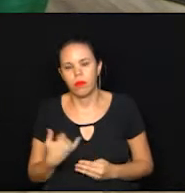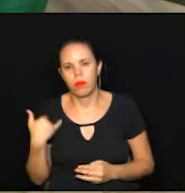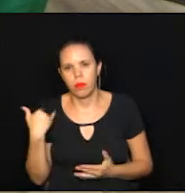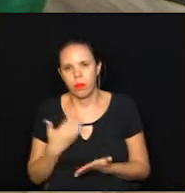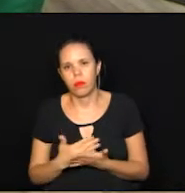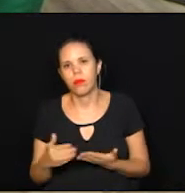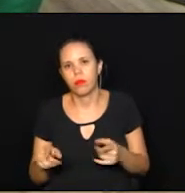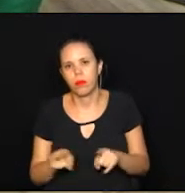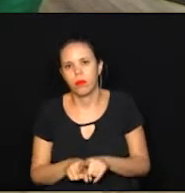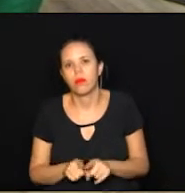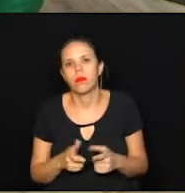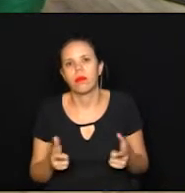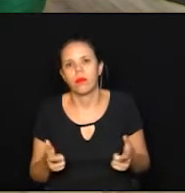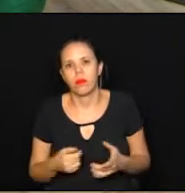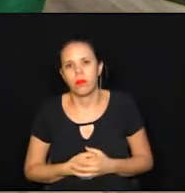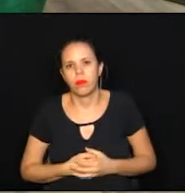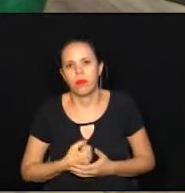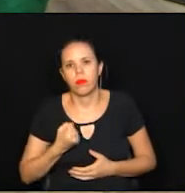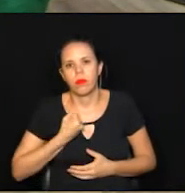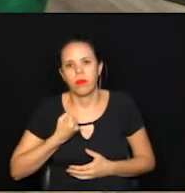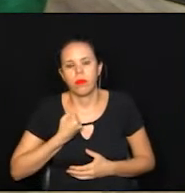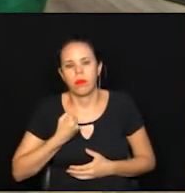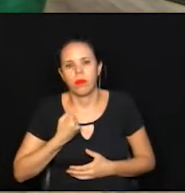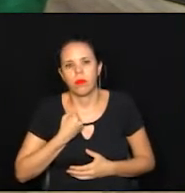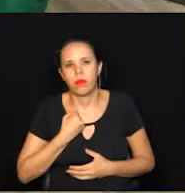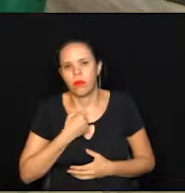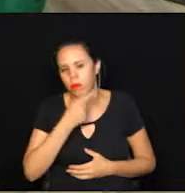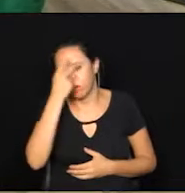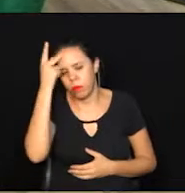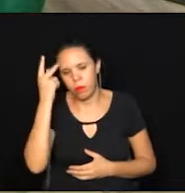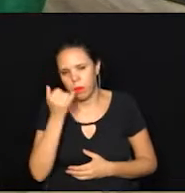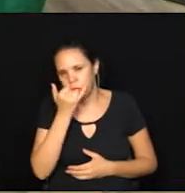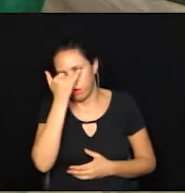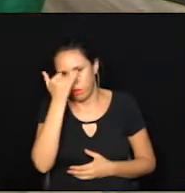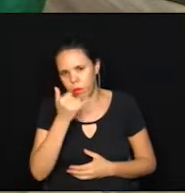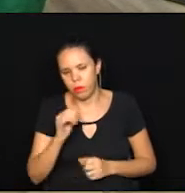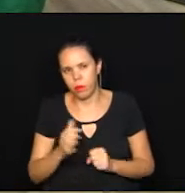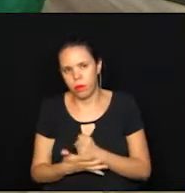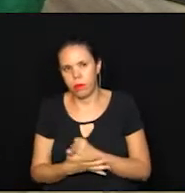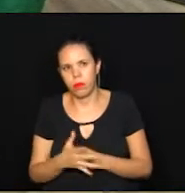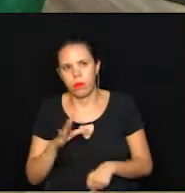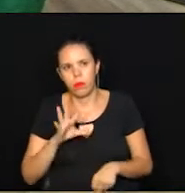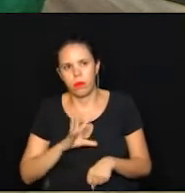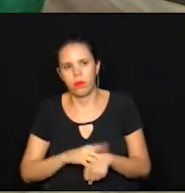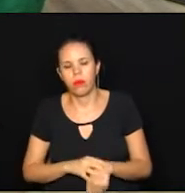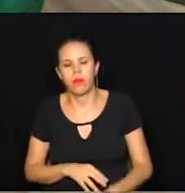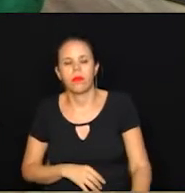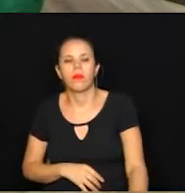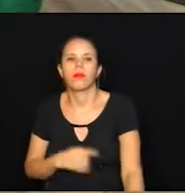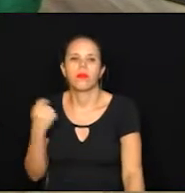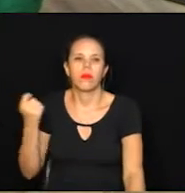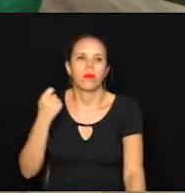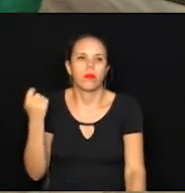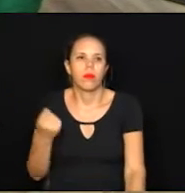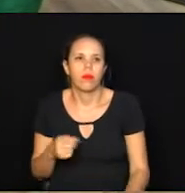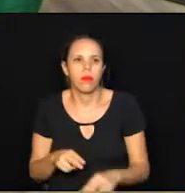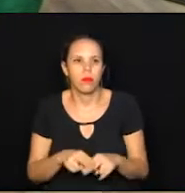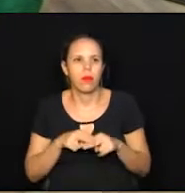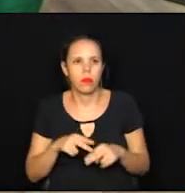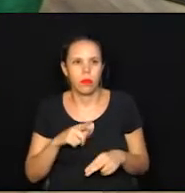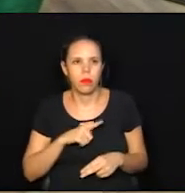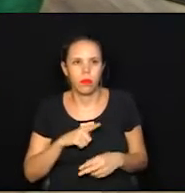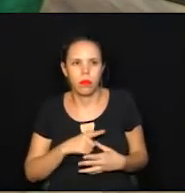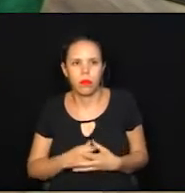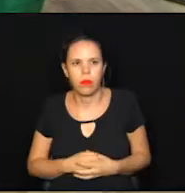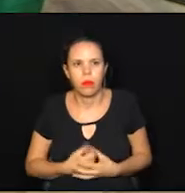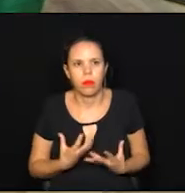começa também a ser grande aí o número de vítimas da Covid-19. Uma doença cada vez mais agressiva, né? Por isso que nós